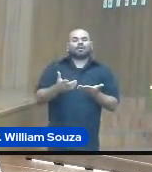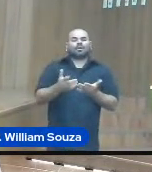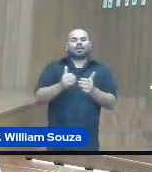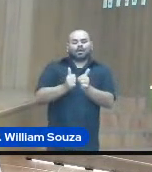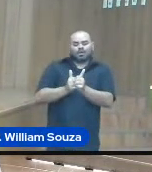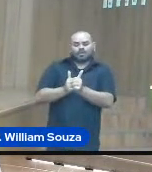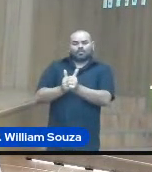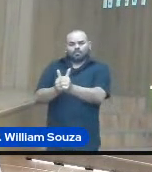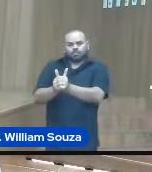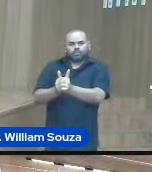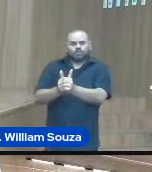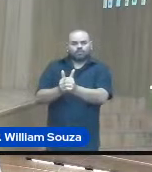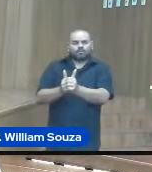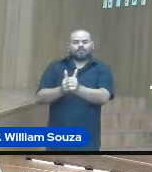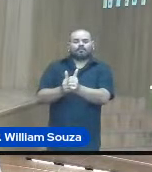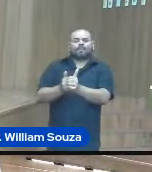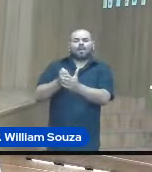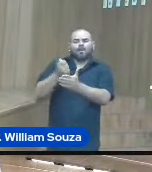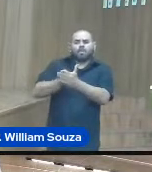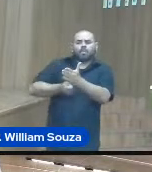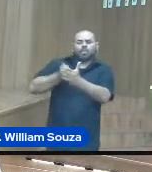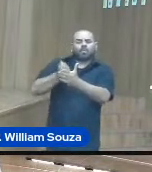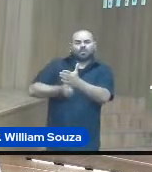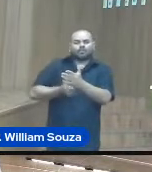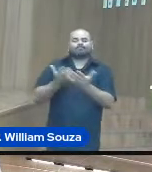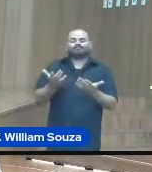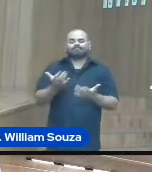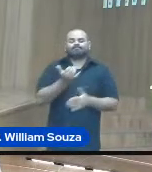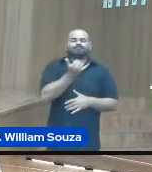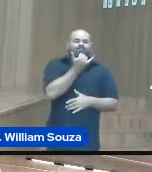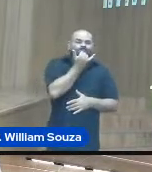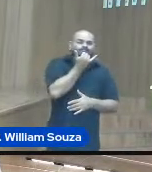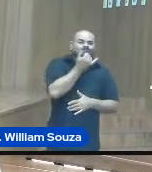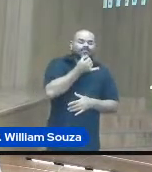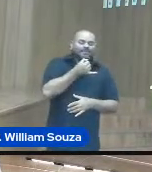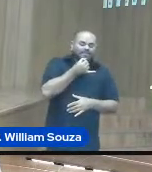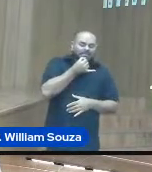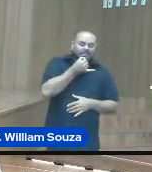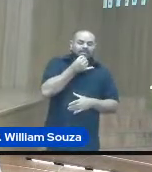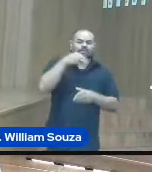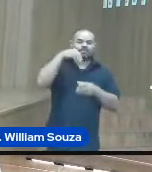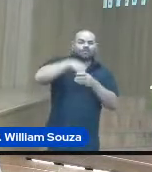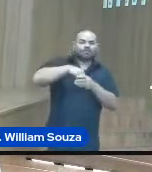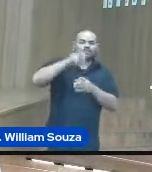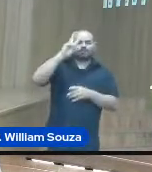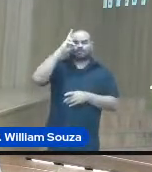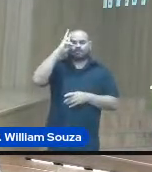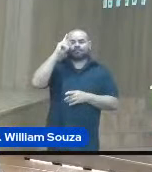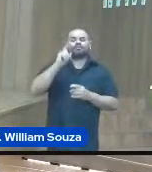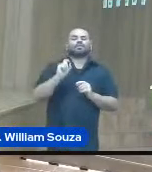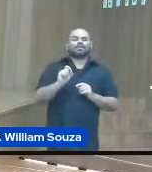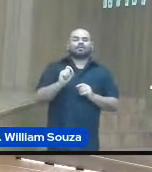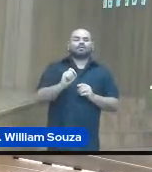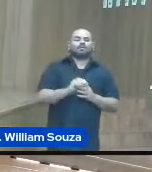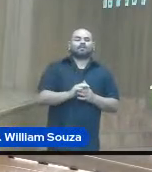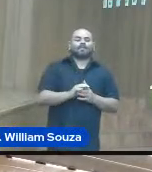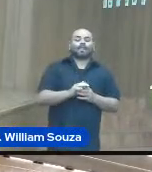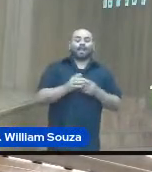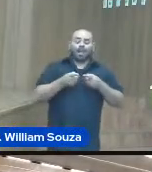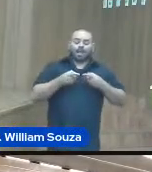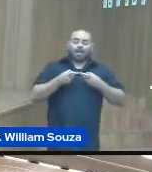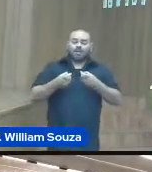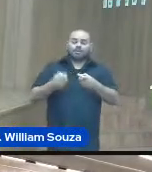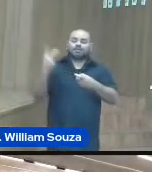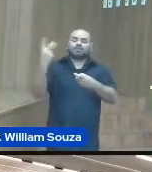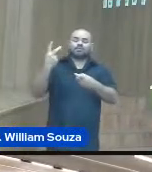é uma coisa muito triste, um momento muito triste da história. A Segunda Guerra Mundial começa em 1939,